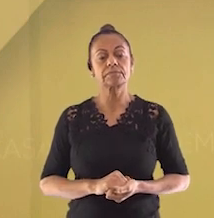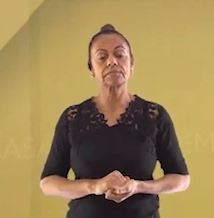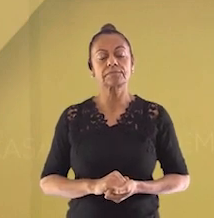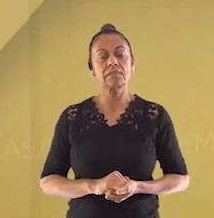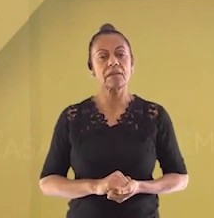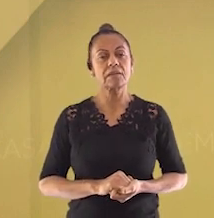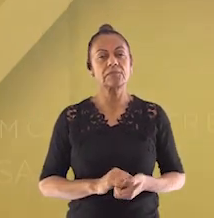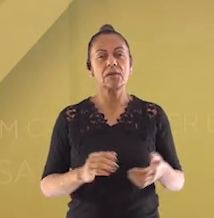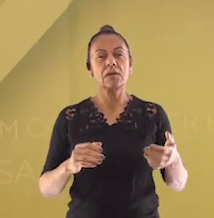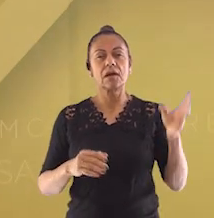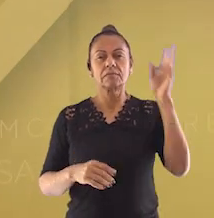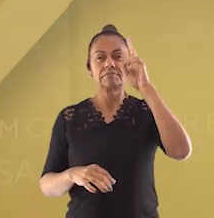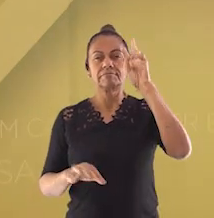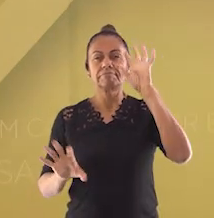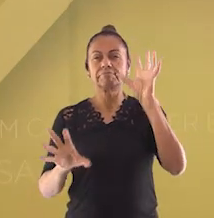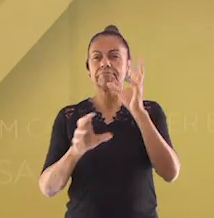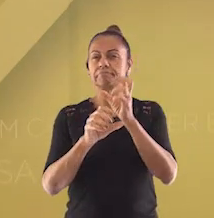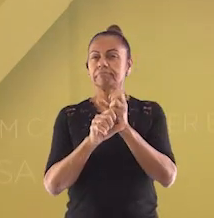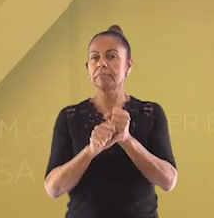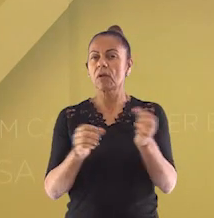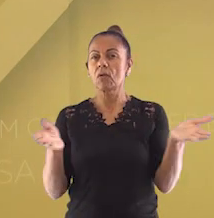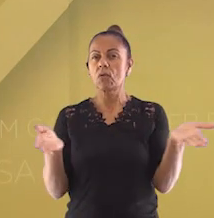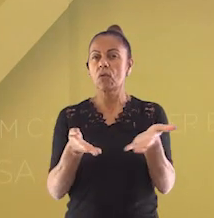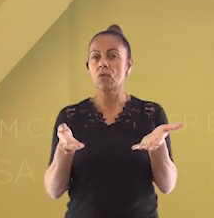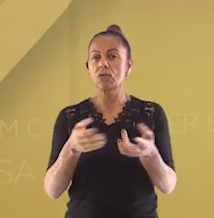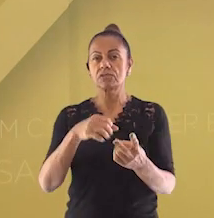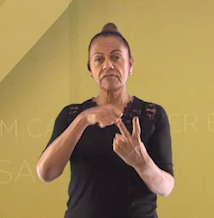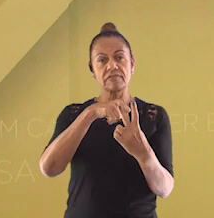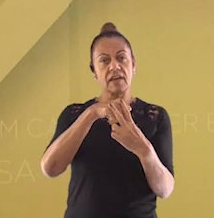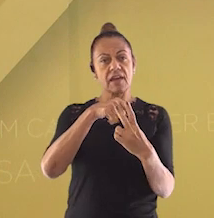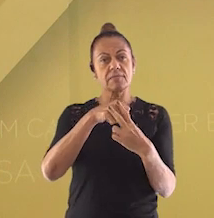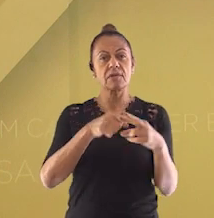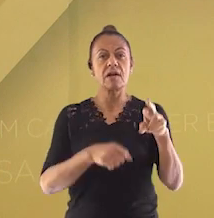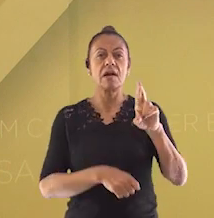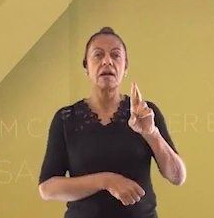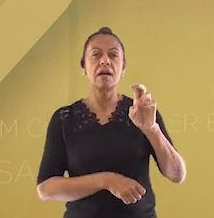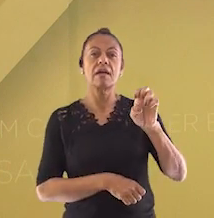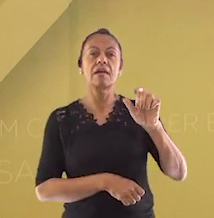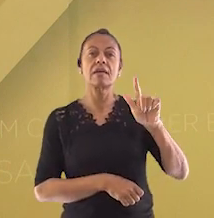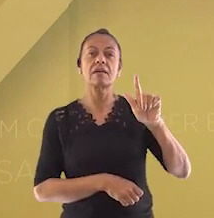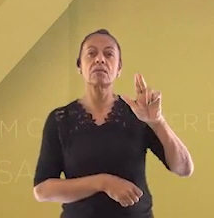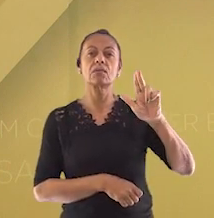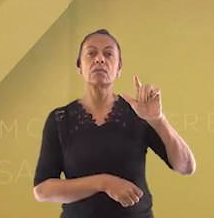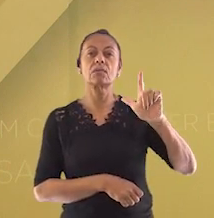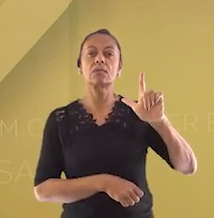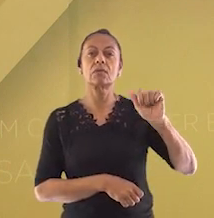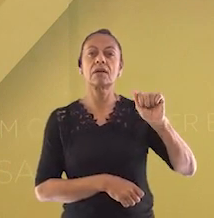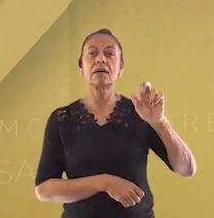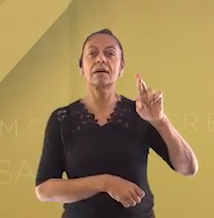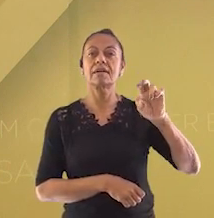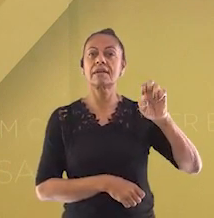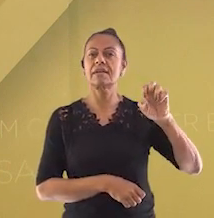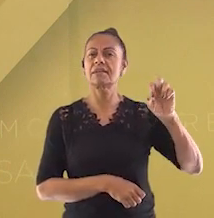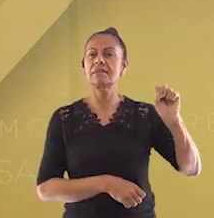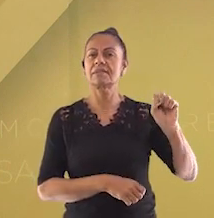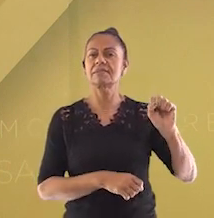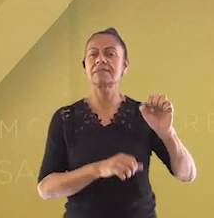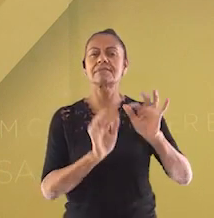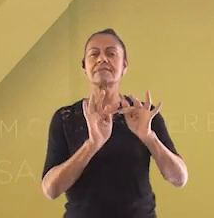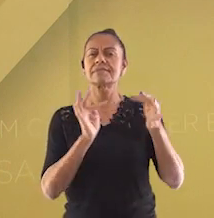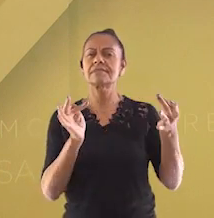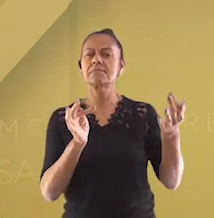aplicativo Vamos recapitular hoje falamos sobre o passado simples dos verbos regulares